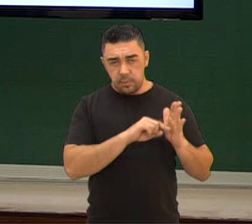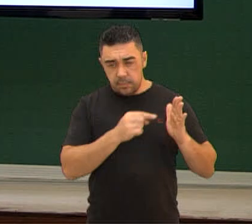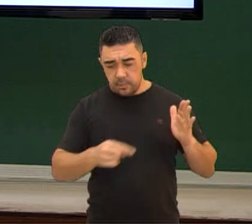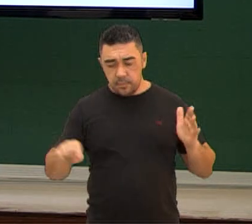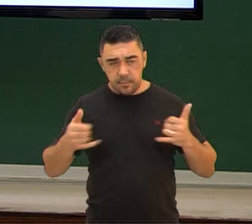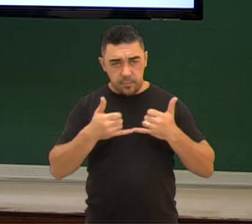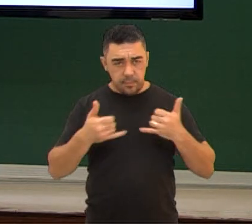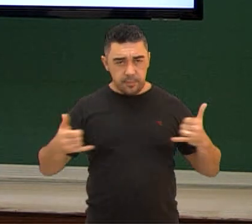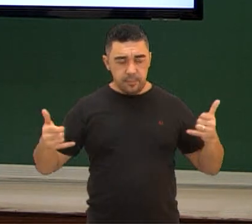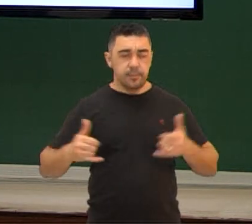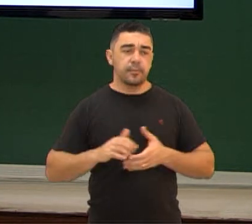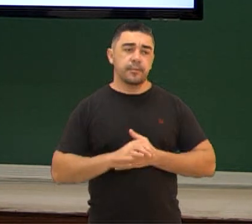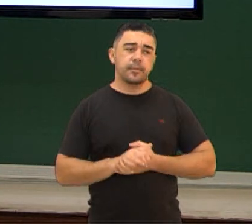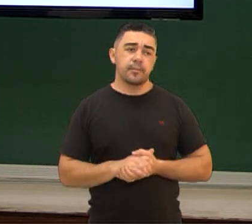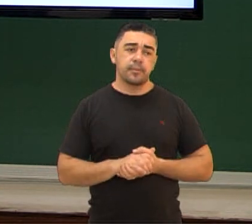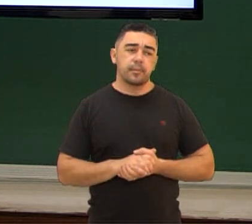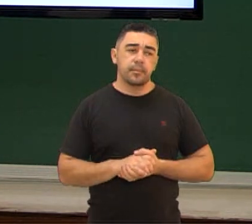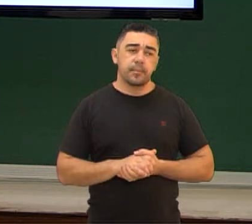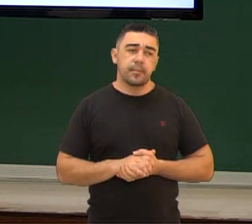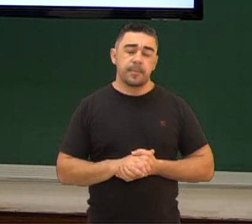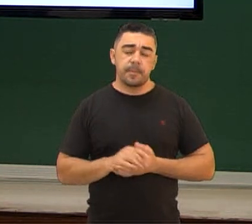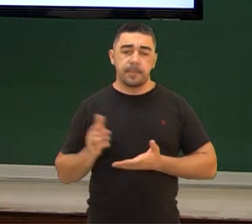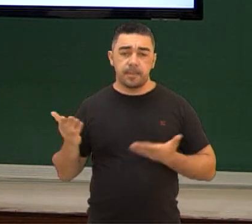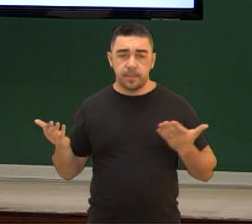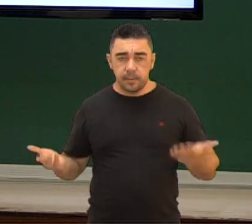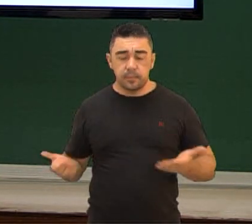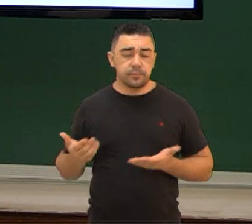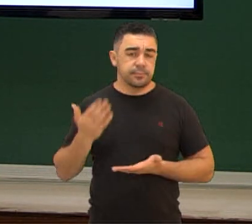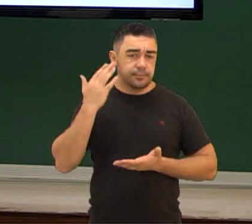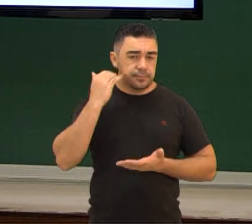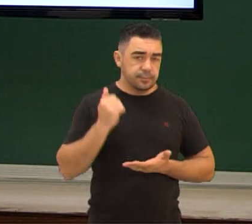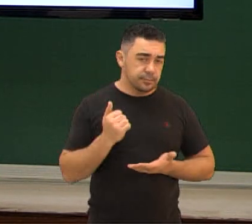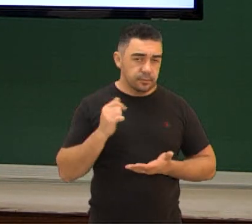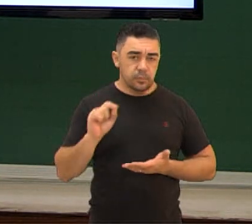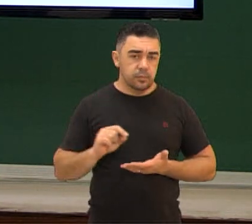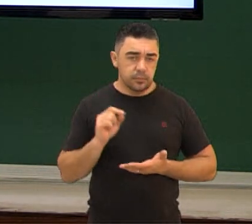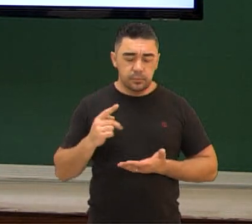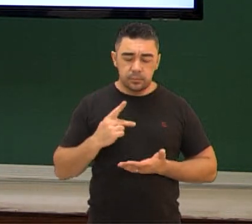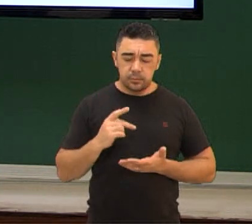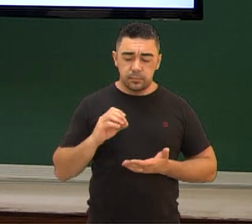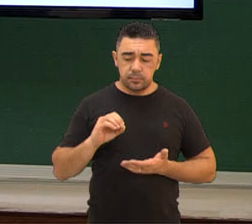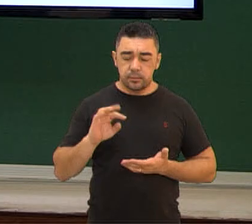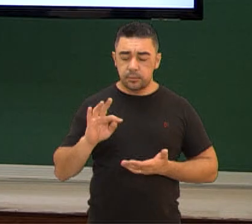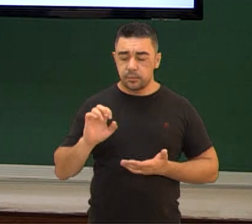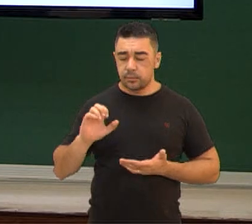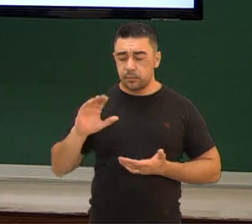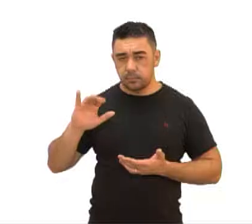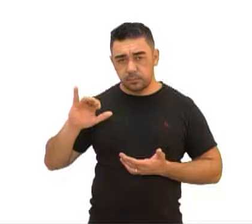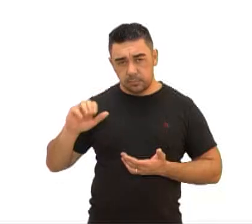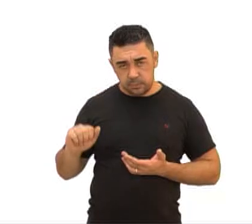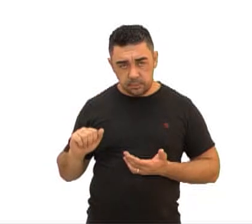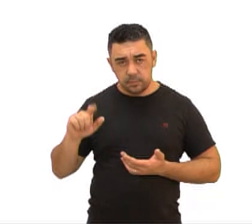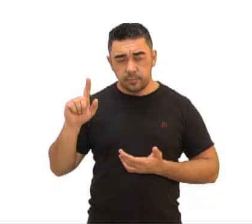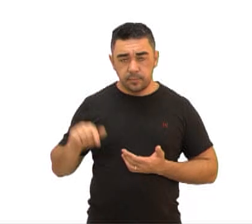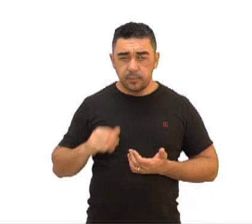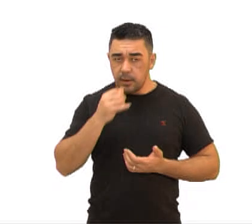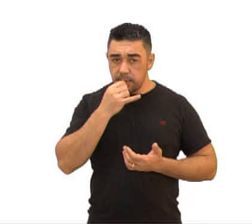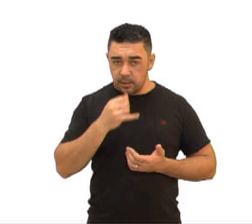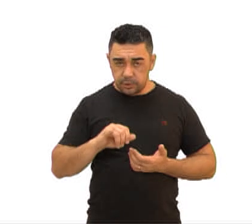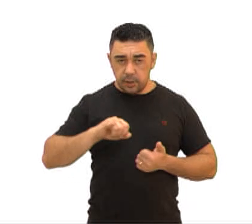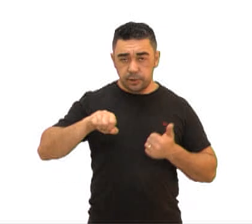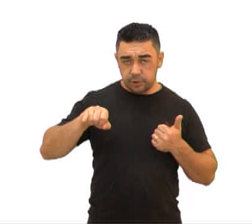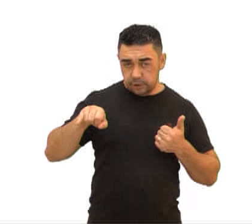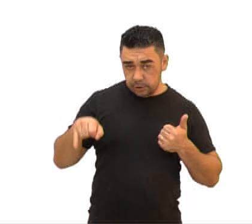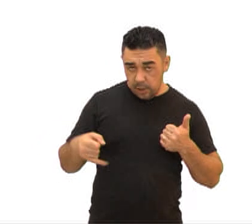só. A potência elétrica, por sua vez, o que significa a potência elétrica? A potência elétrica é a energia em joules